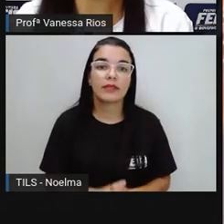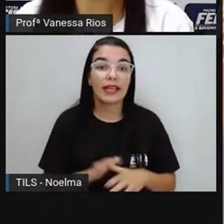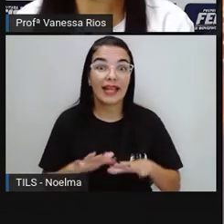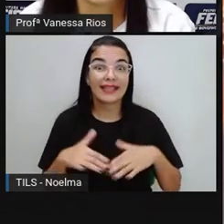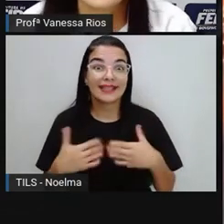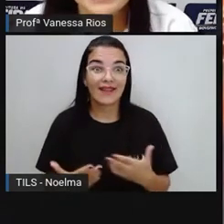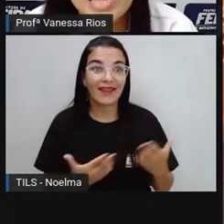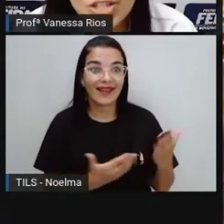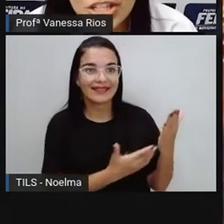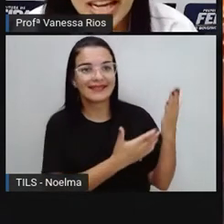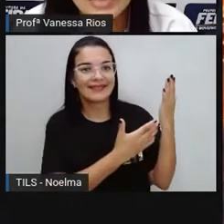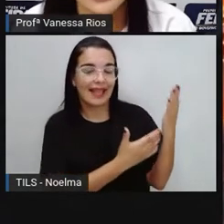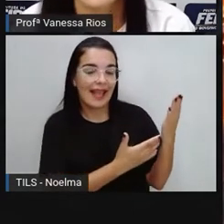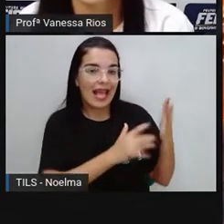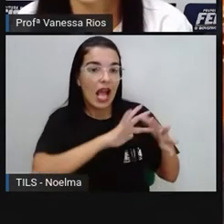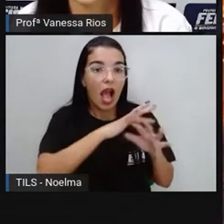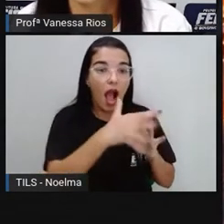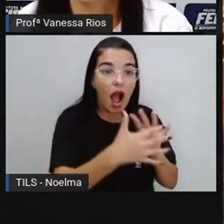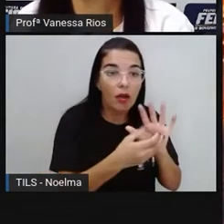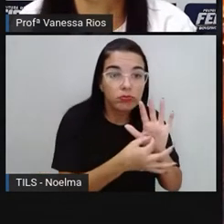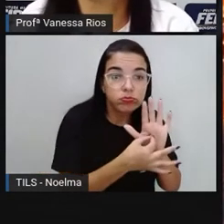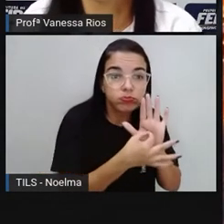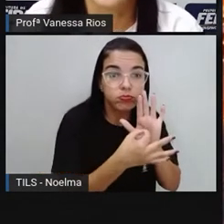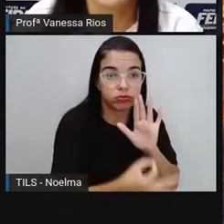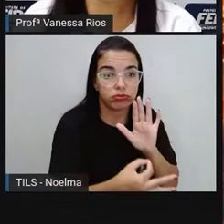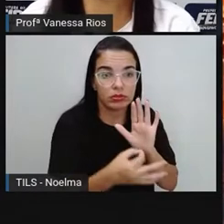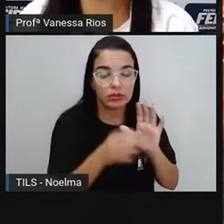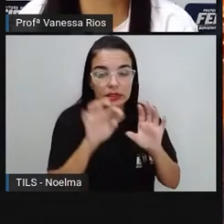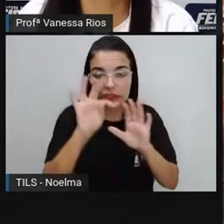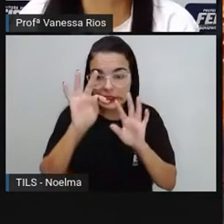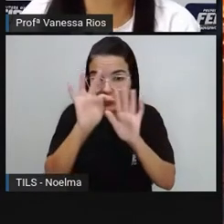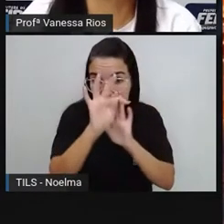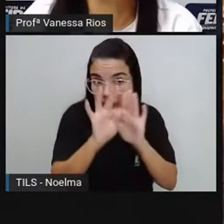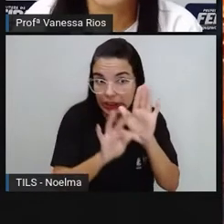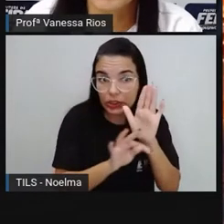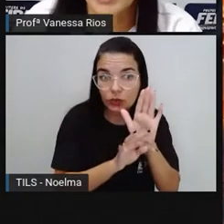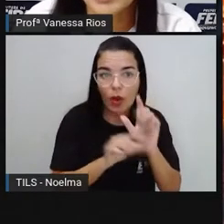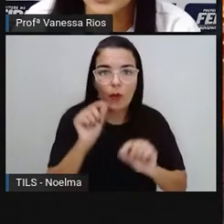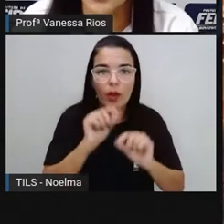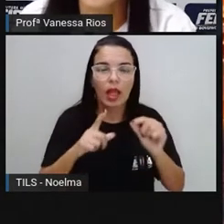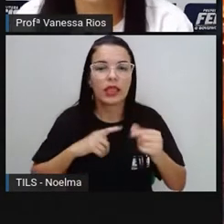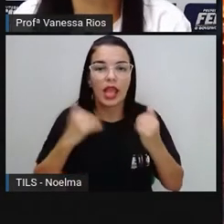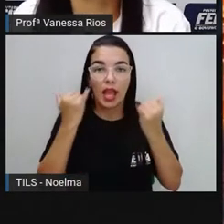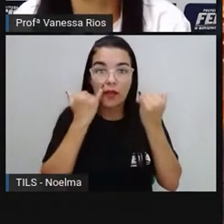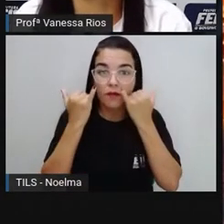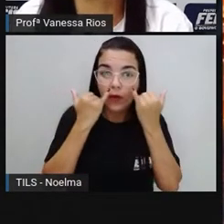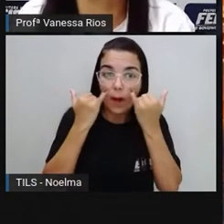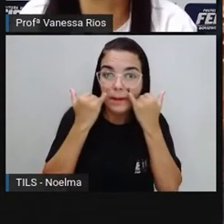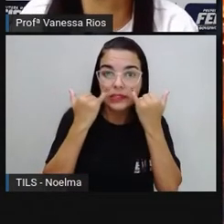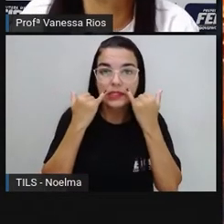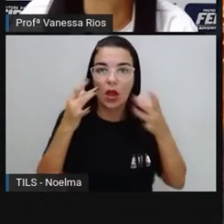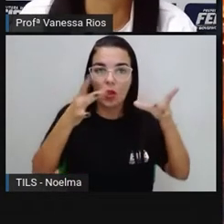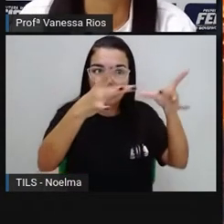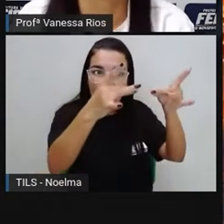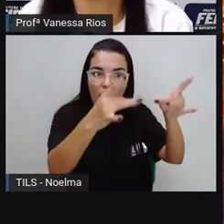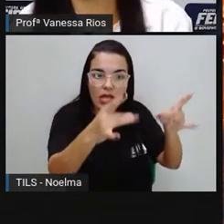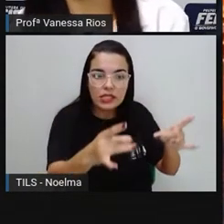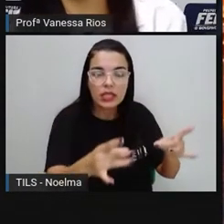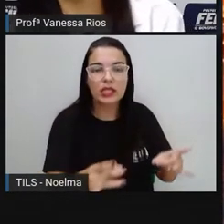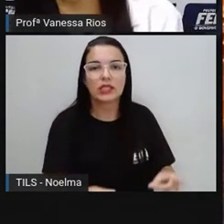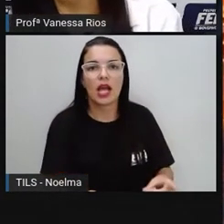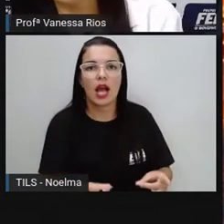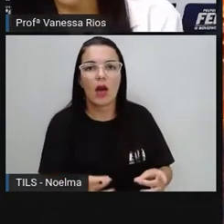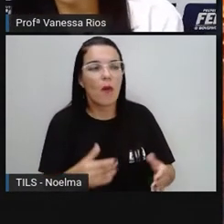resenha crítica desse gênero textual que, além das informações, da descrição